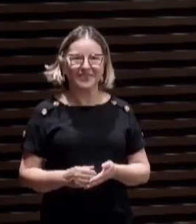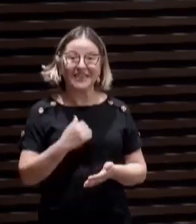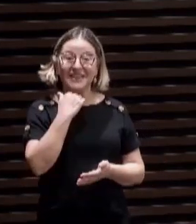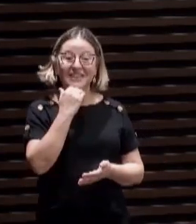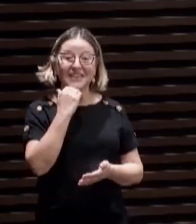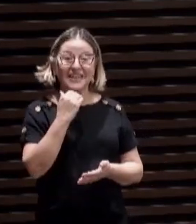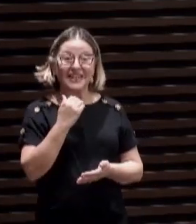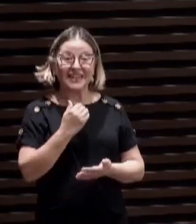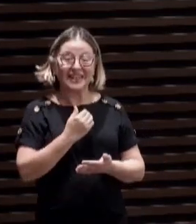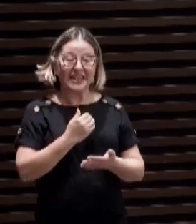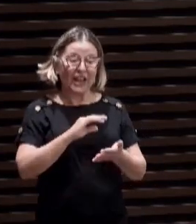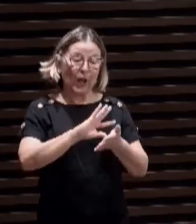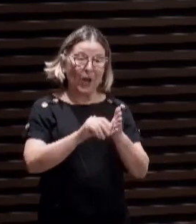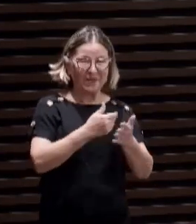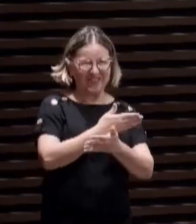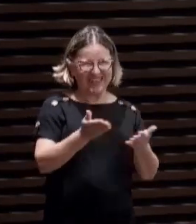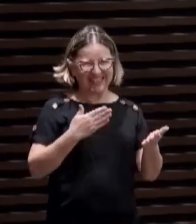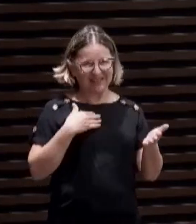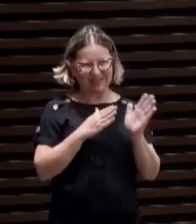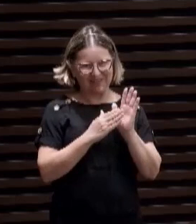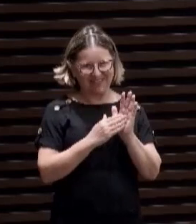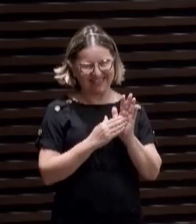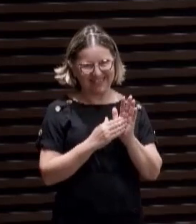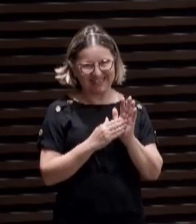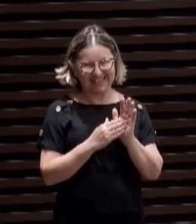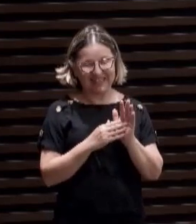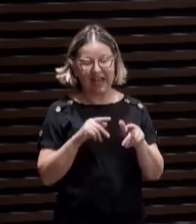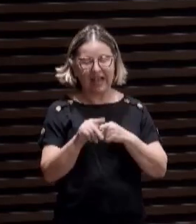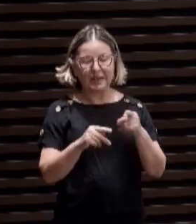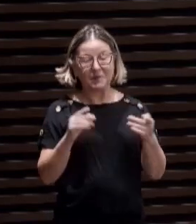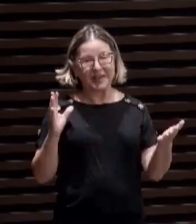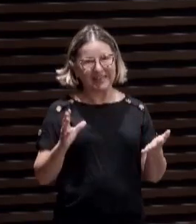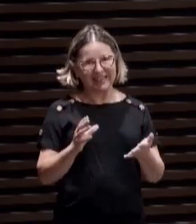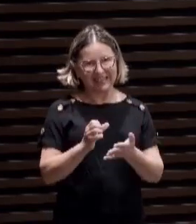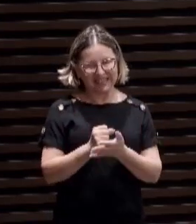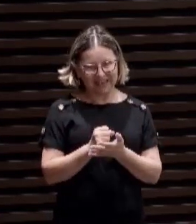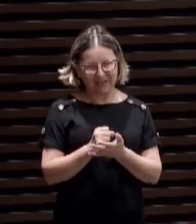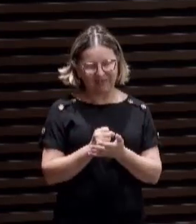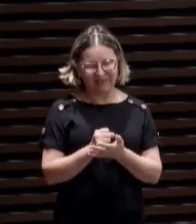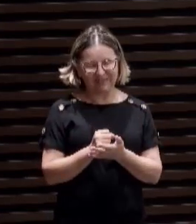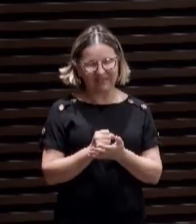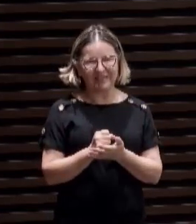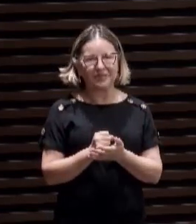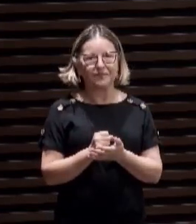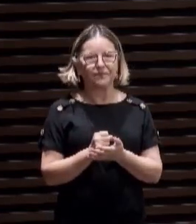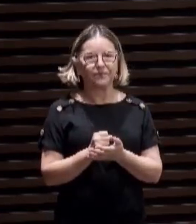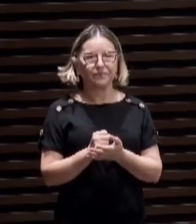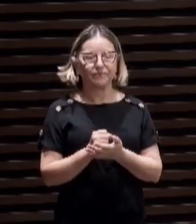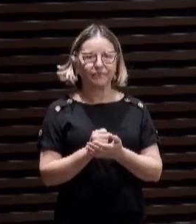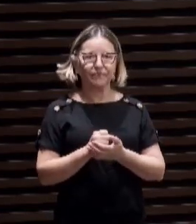da minha mão. Os salvos são aqueles a quem Deus imputou a justiça de seu Filho Jesus.